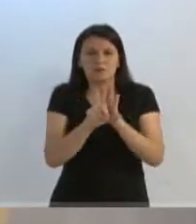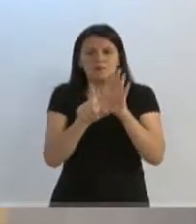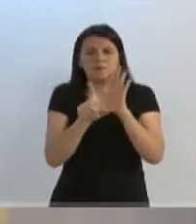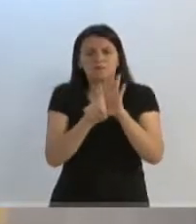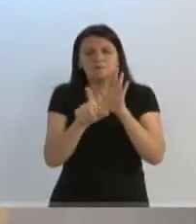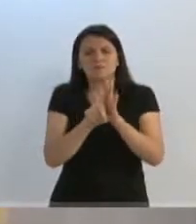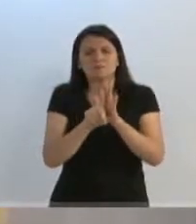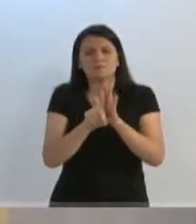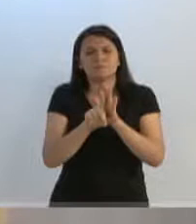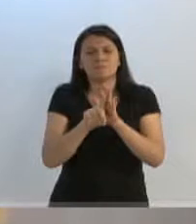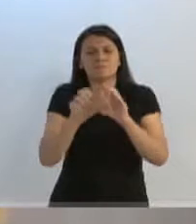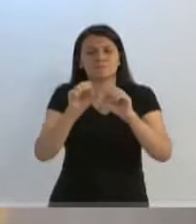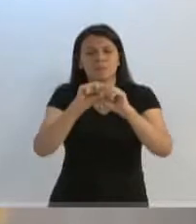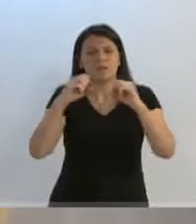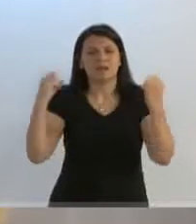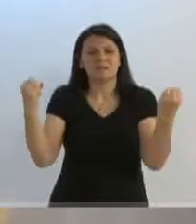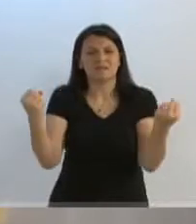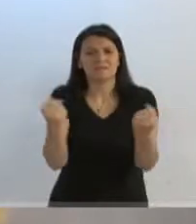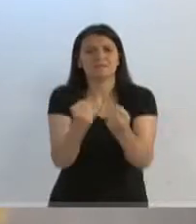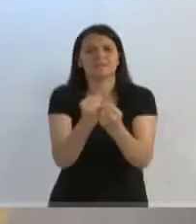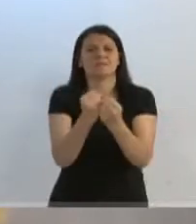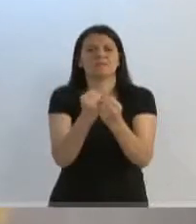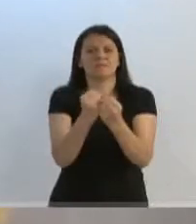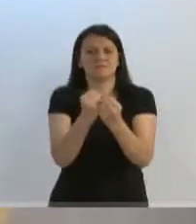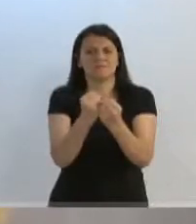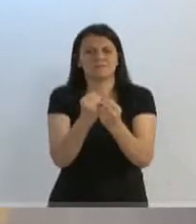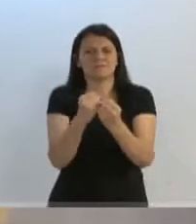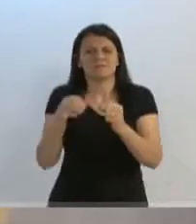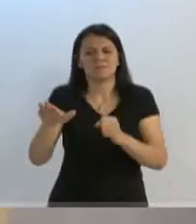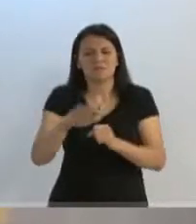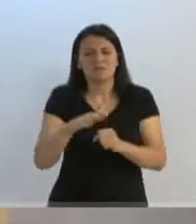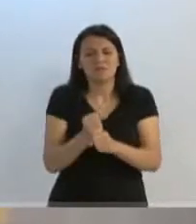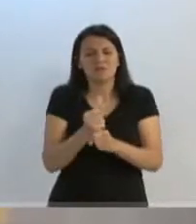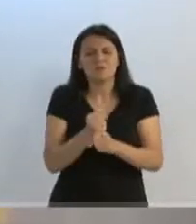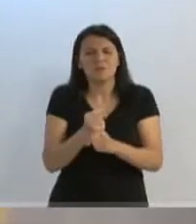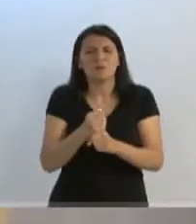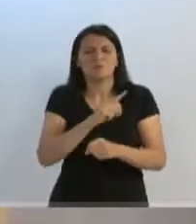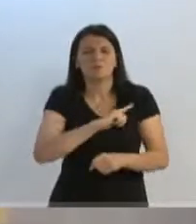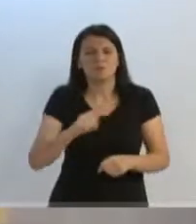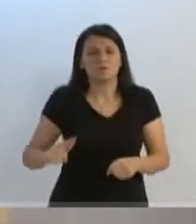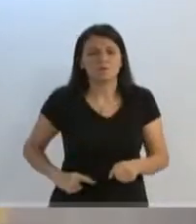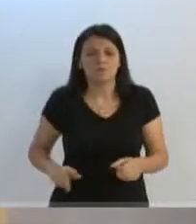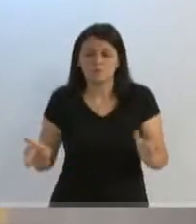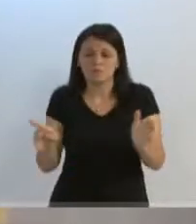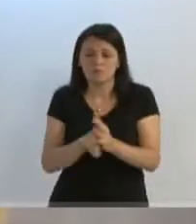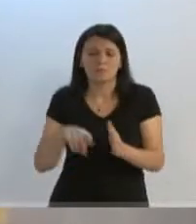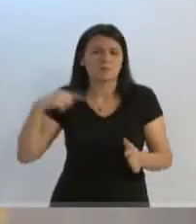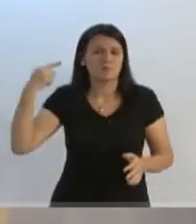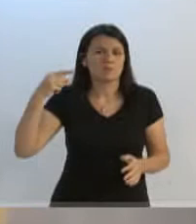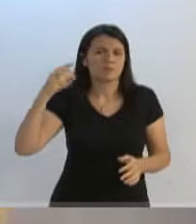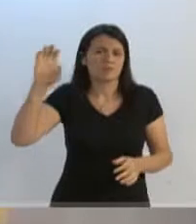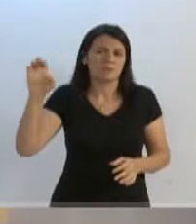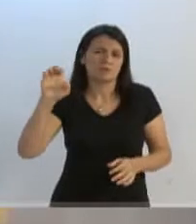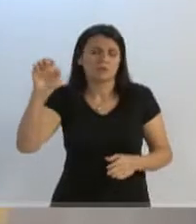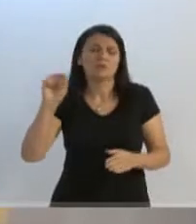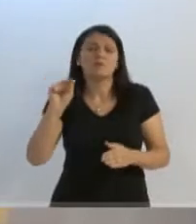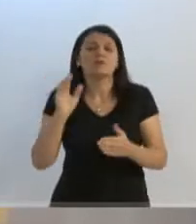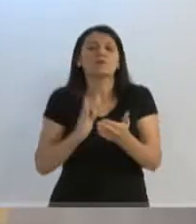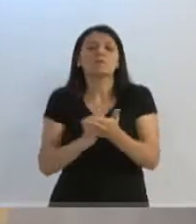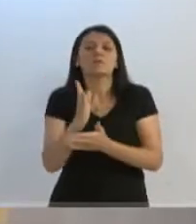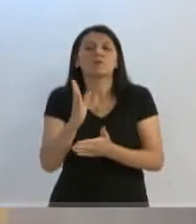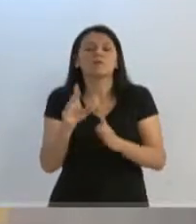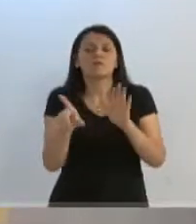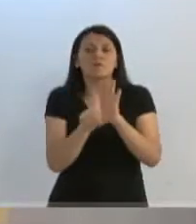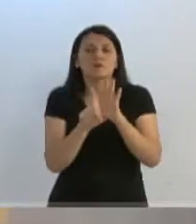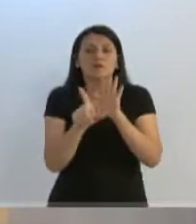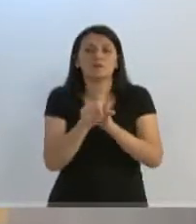assembléia legislativa a lei orçamentária anual do governo do estado são os deputados estaduais quem aprova doutor cesar sim à